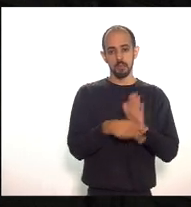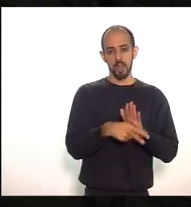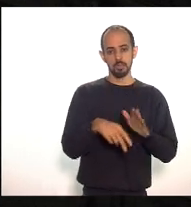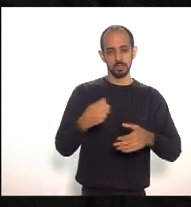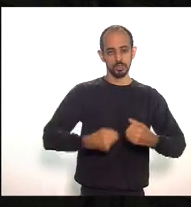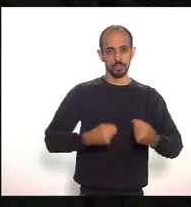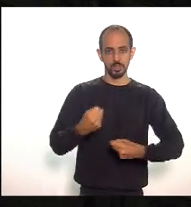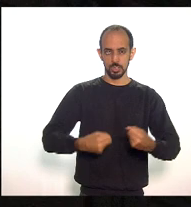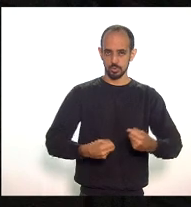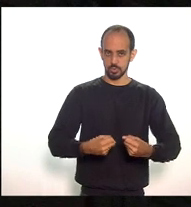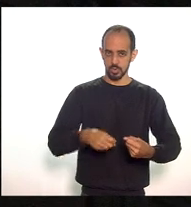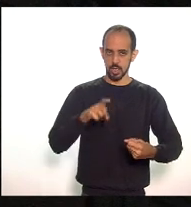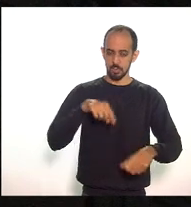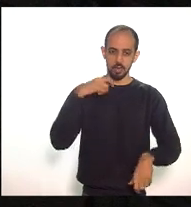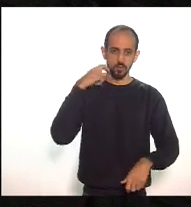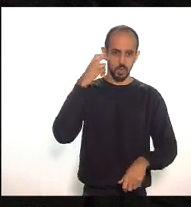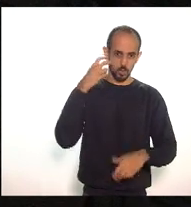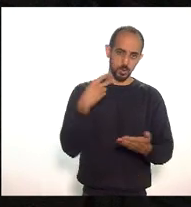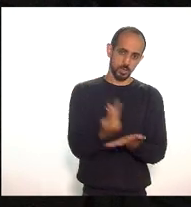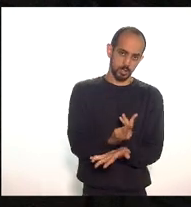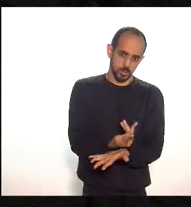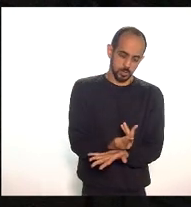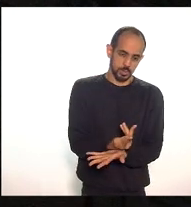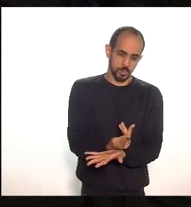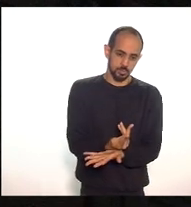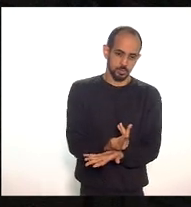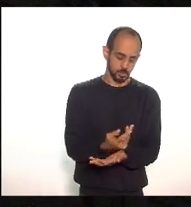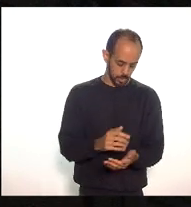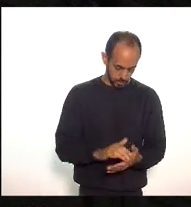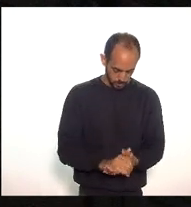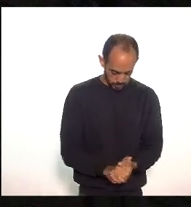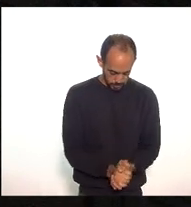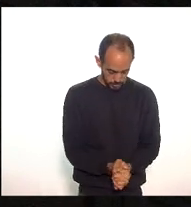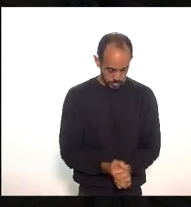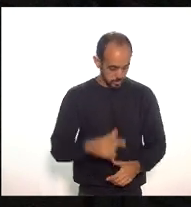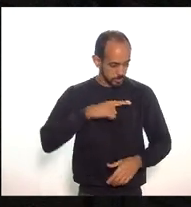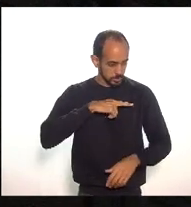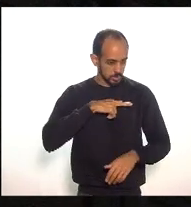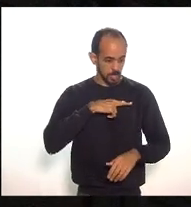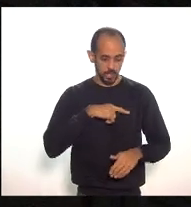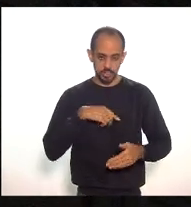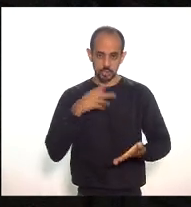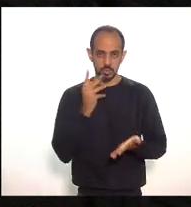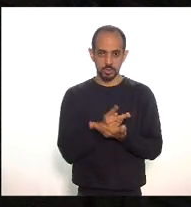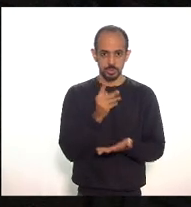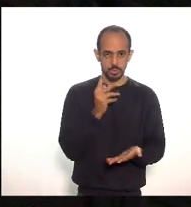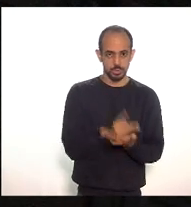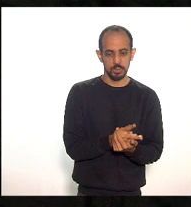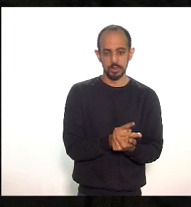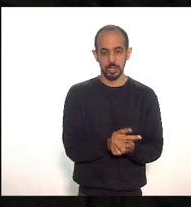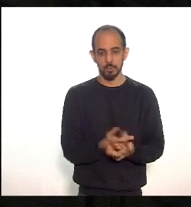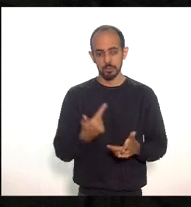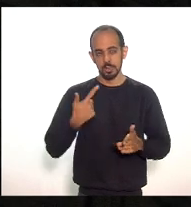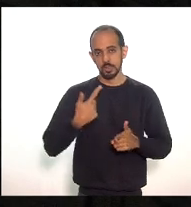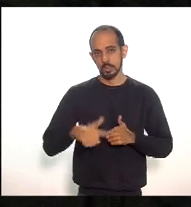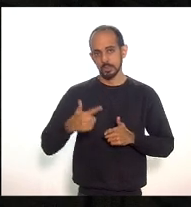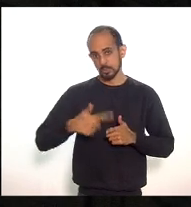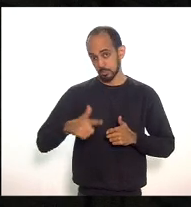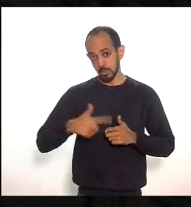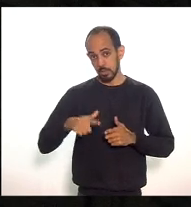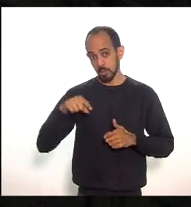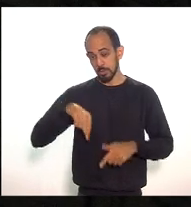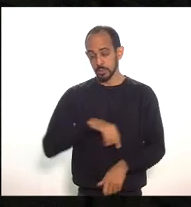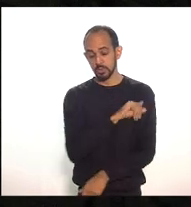uma vergonha o que fazem com cidadão Fluminense e já tá aí tomando pancada atrás de pancada por conta de um lado da o fictício